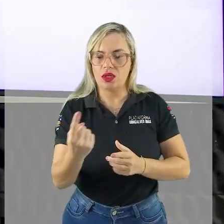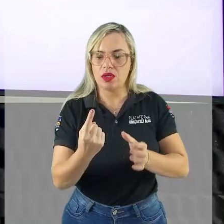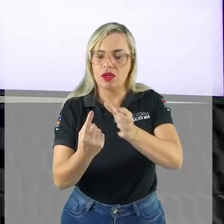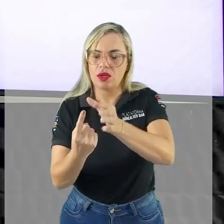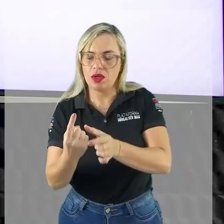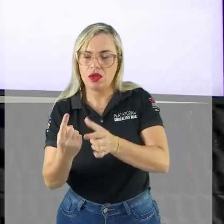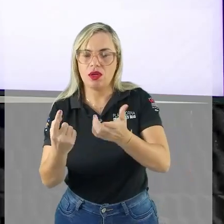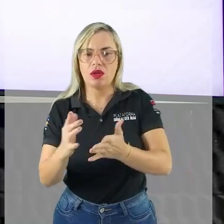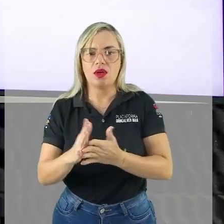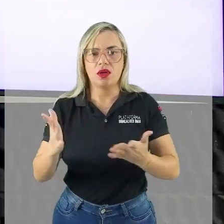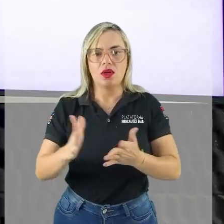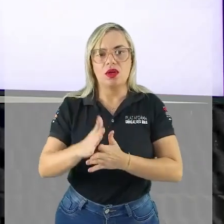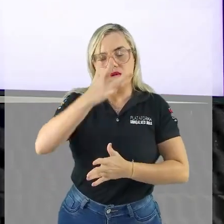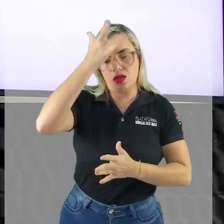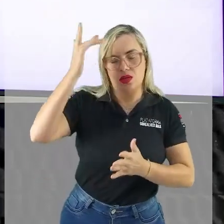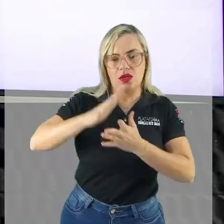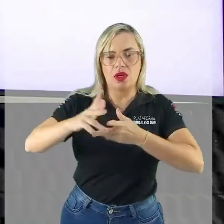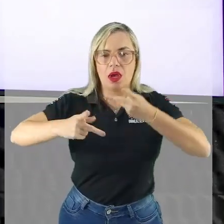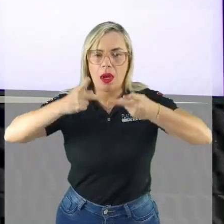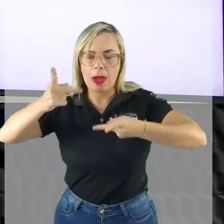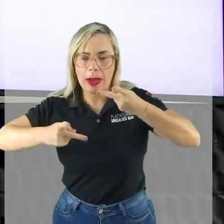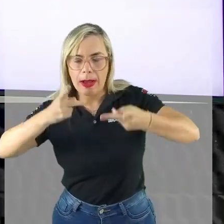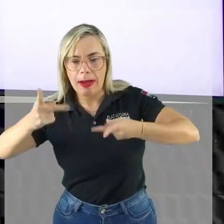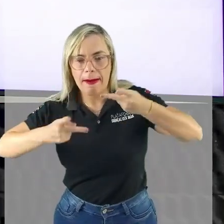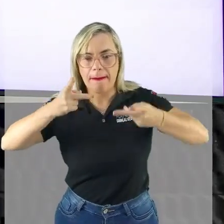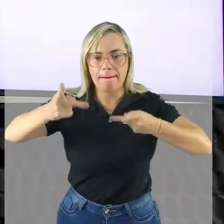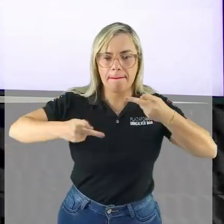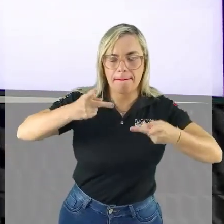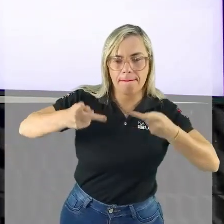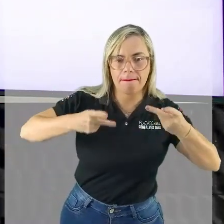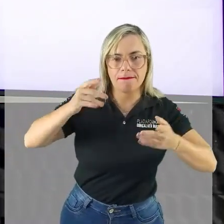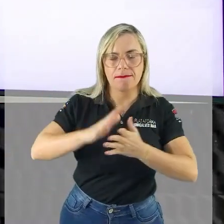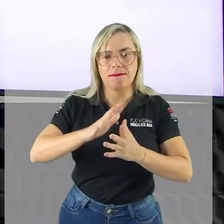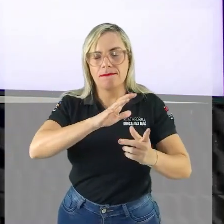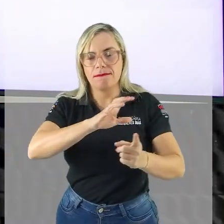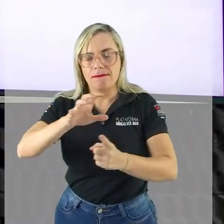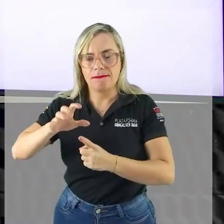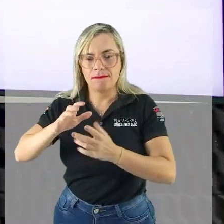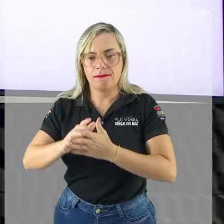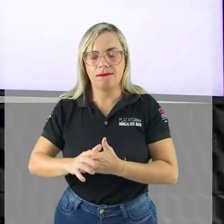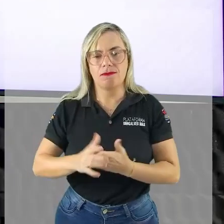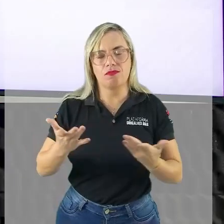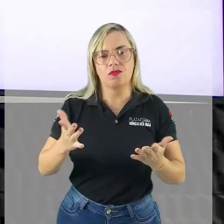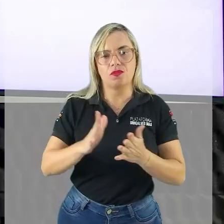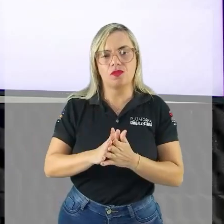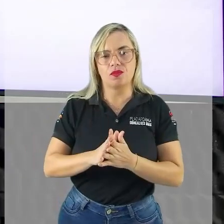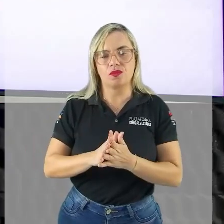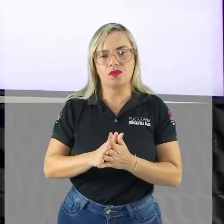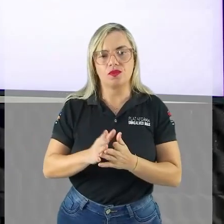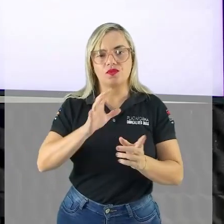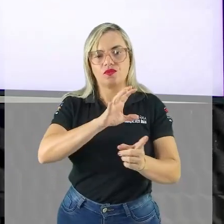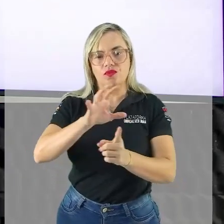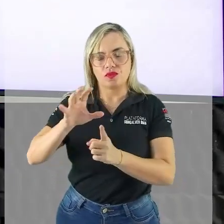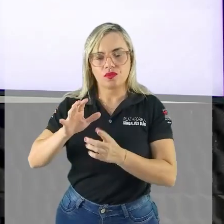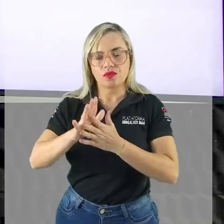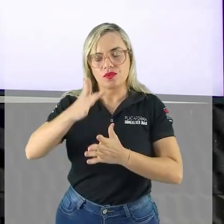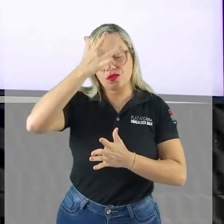oratória, vai ter a capacidade de arregimentar pessoas, vai ter a capacidade de